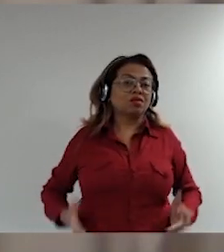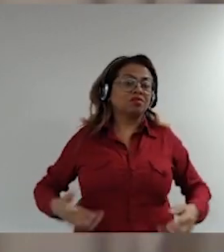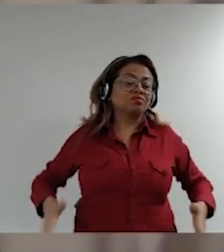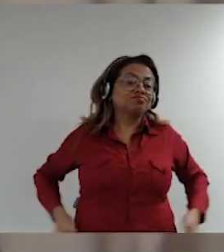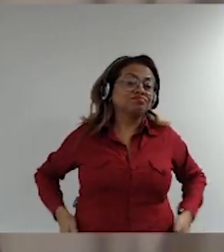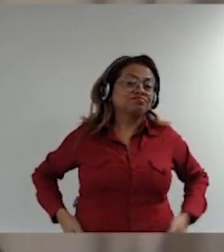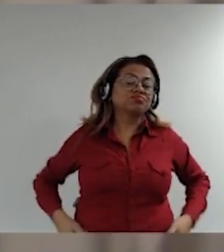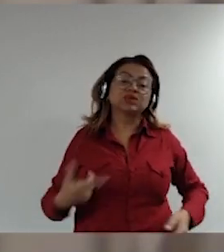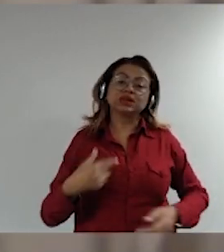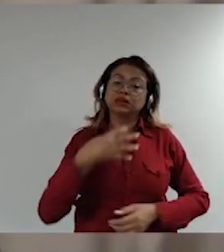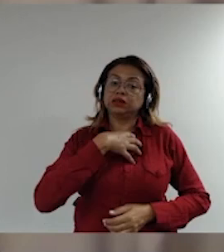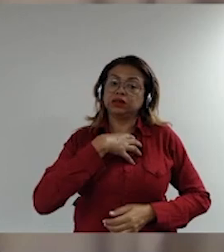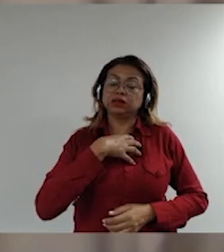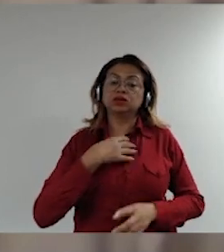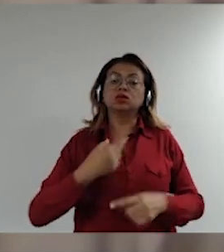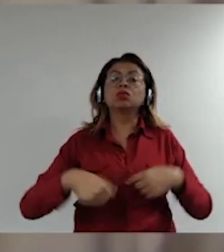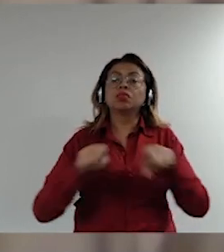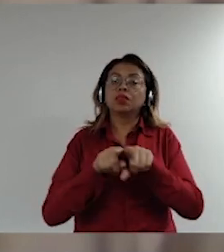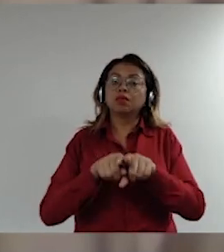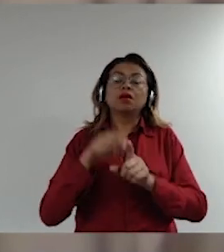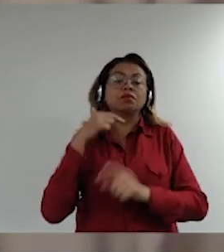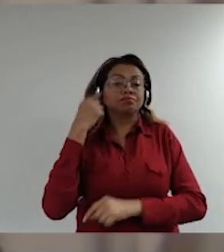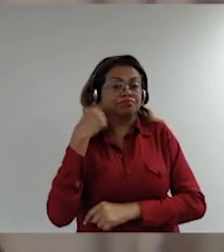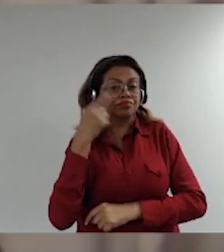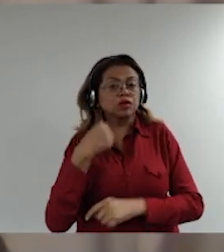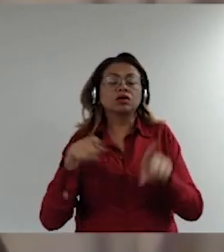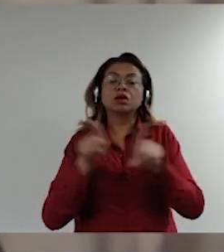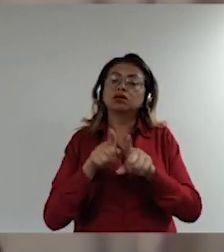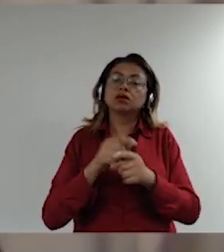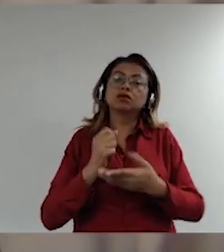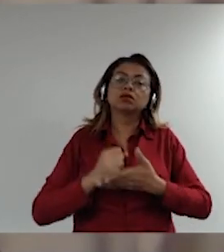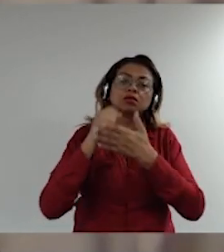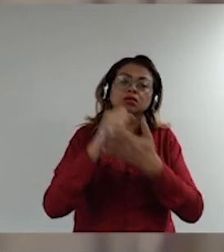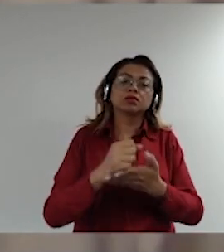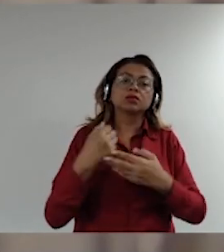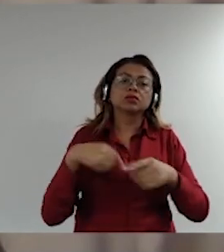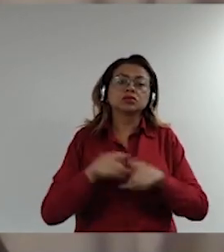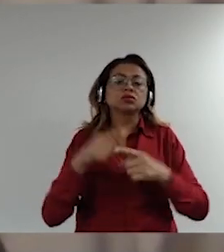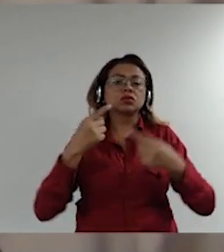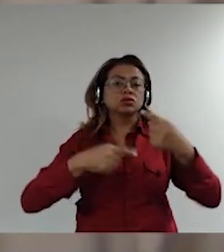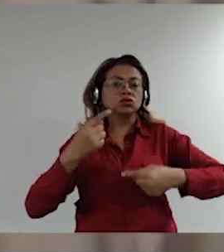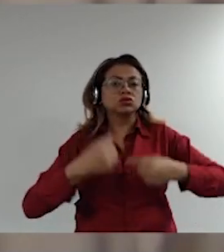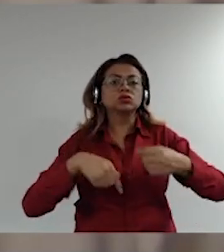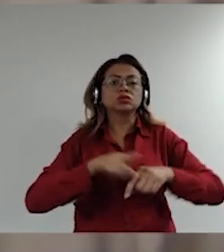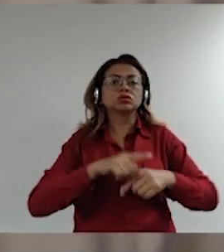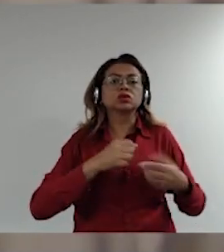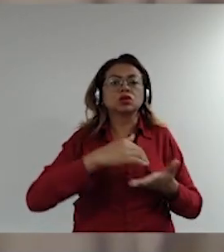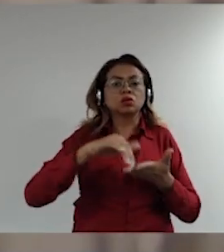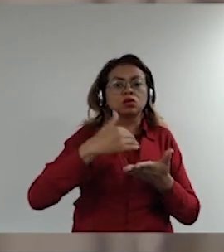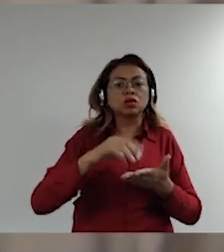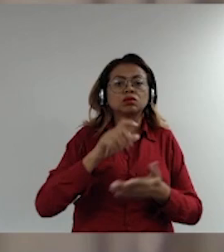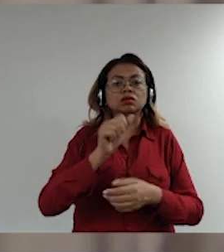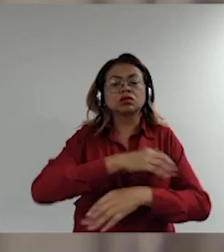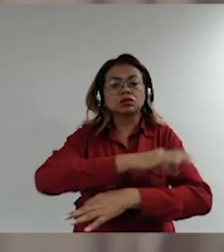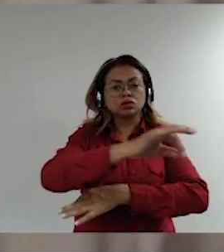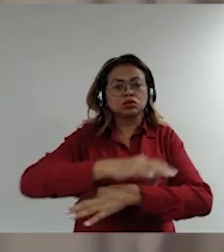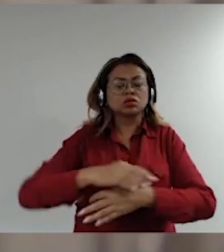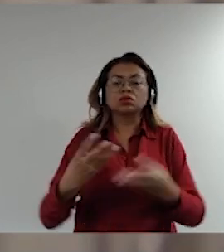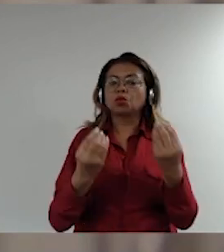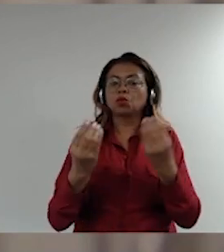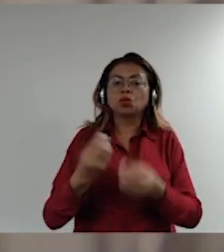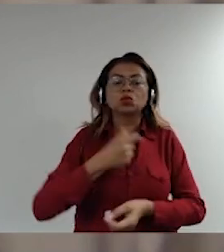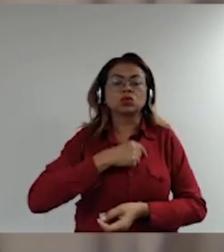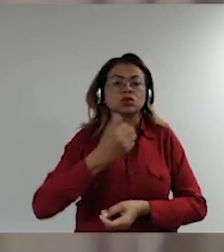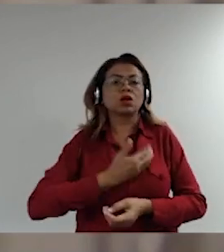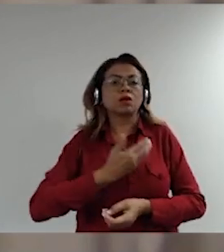nós. Também a advocacia que presta suas atividades nos órgãos administrativos. Nós sabemos que muitos